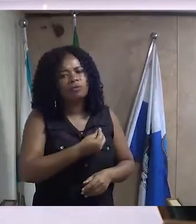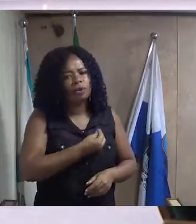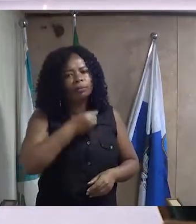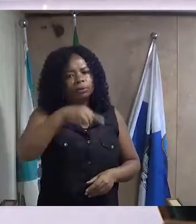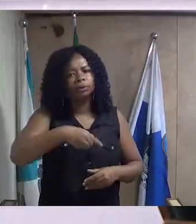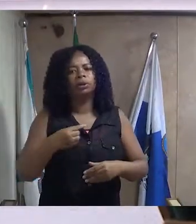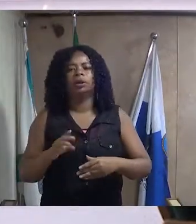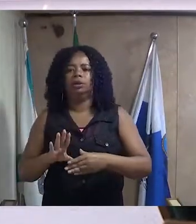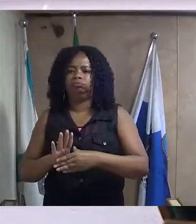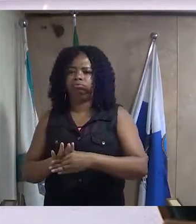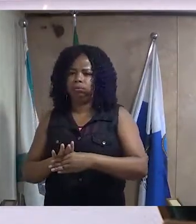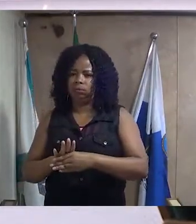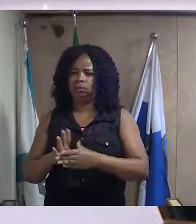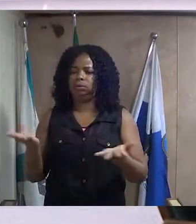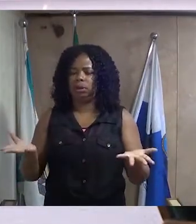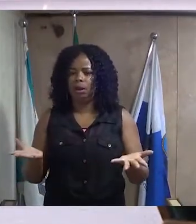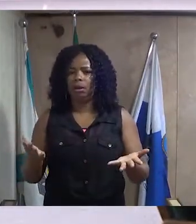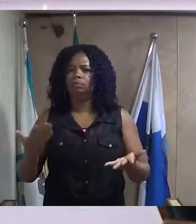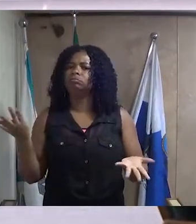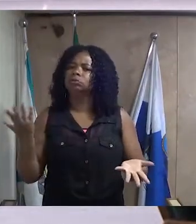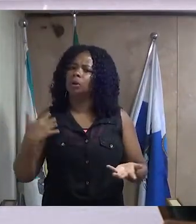isso.